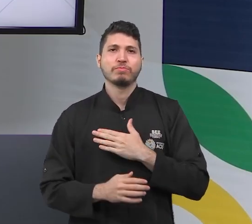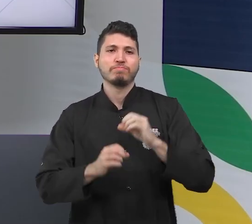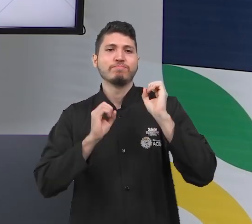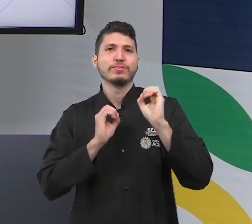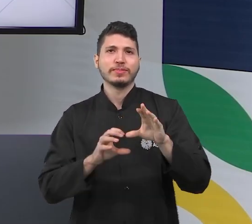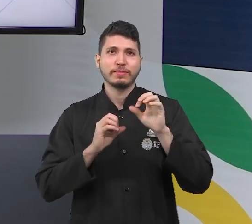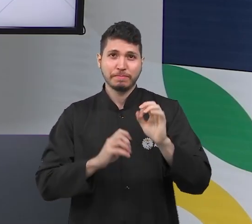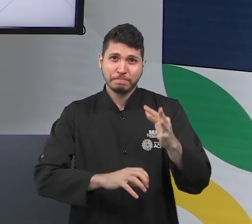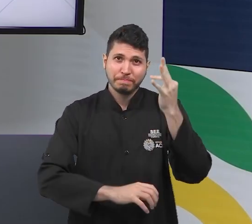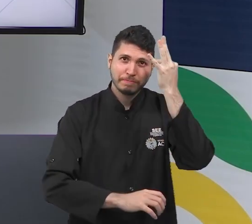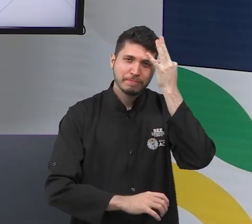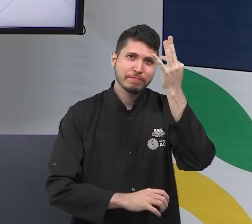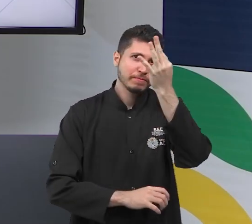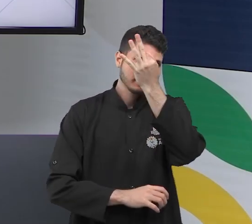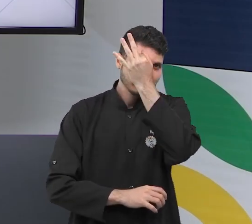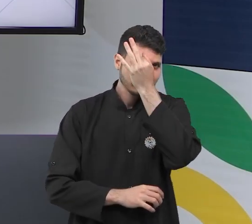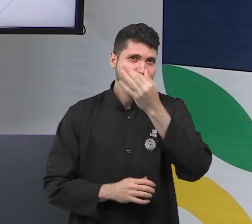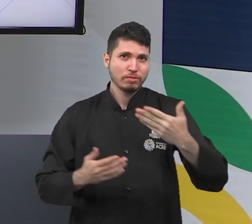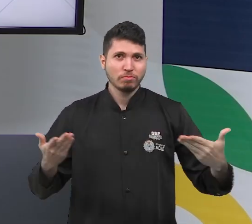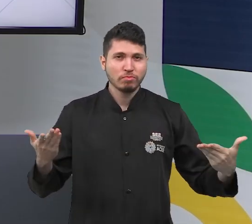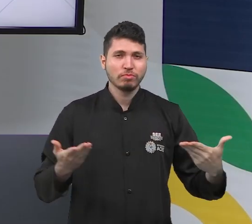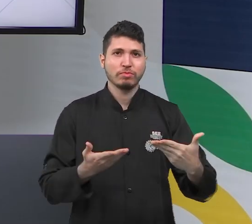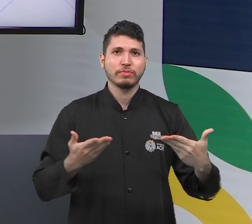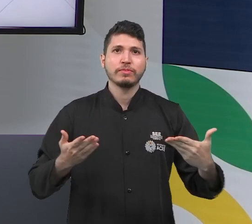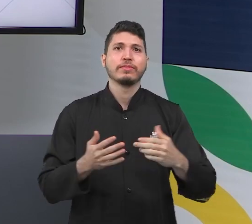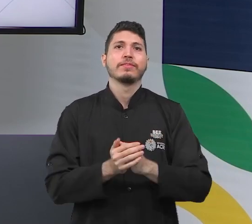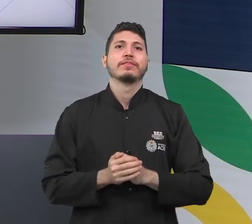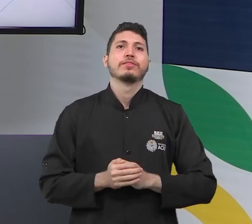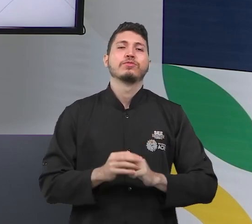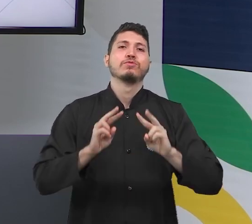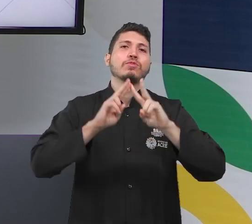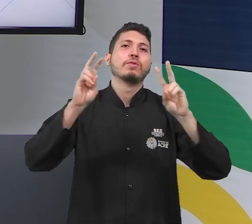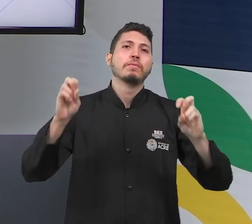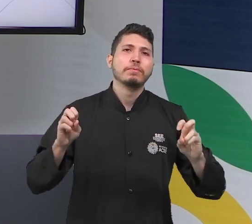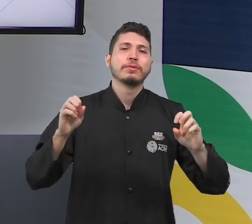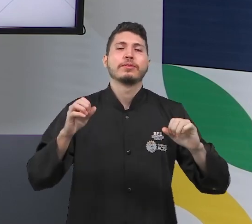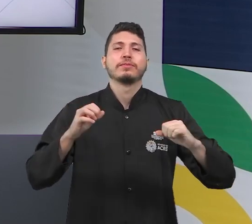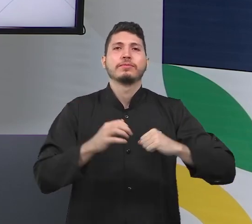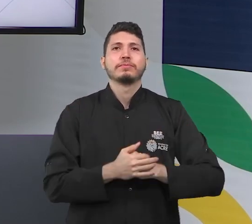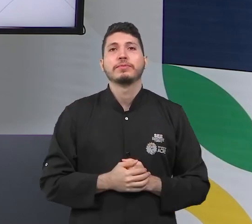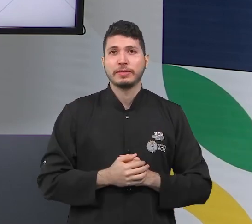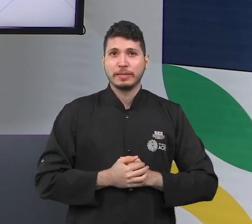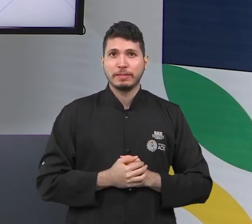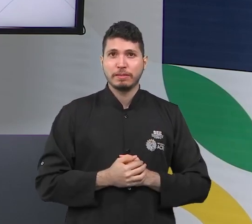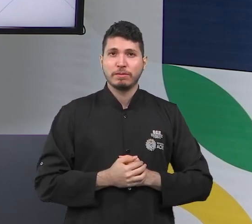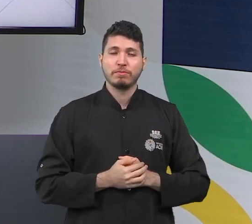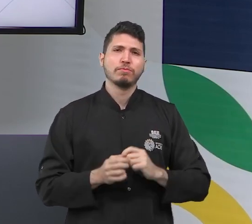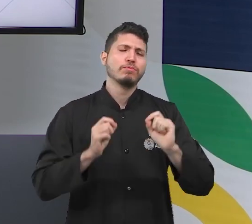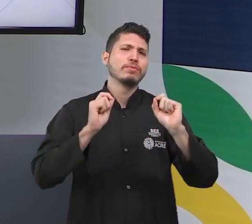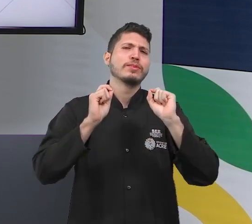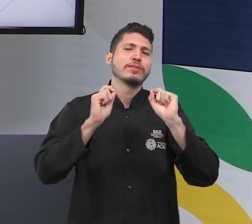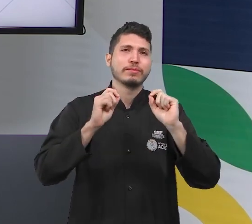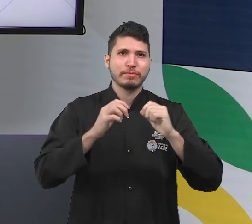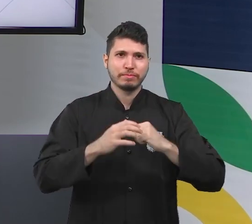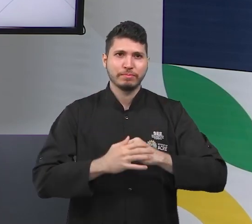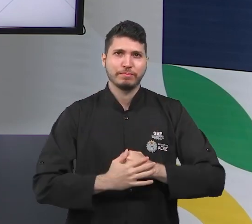hoje nós vamos tratar de um assunto de grande importância para o nosso conhecimento. Trata-se